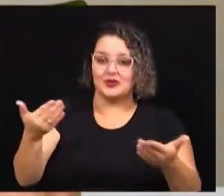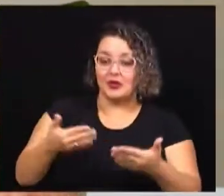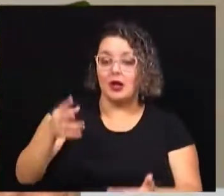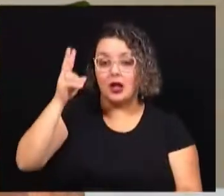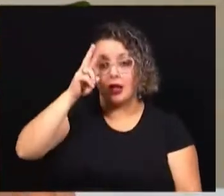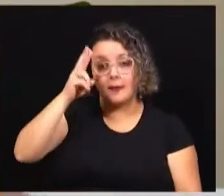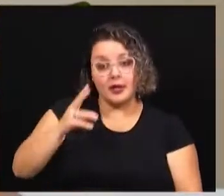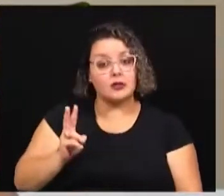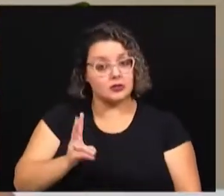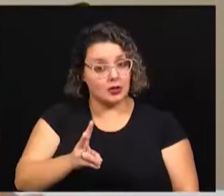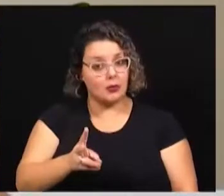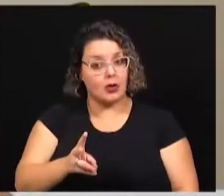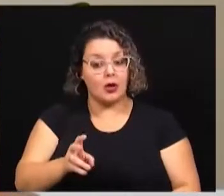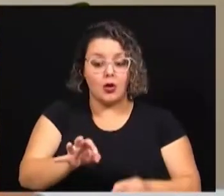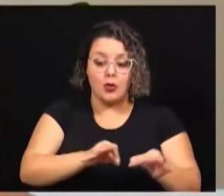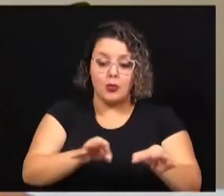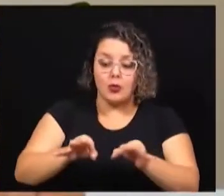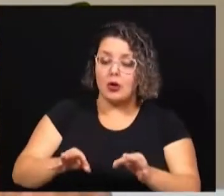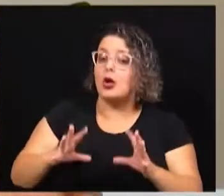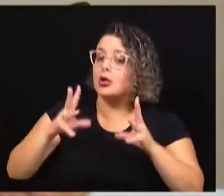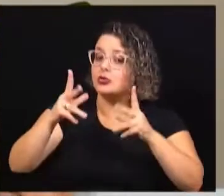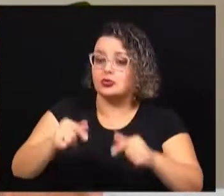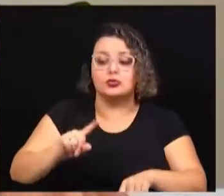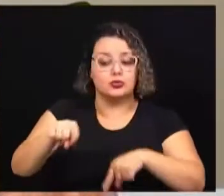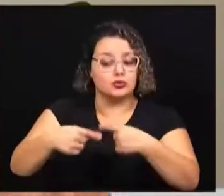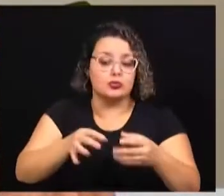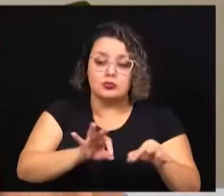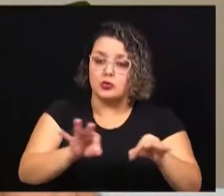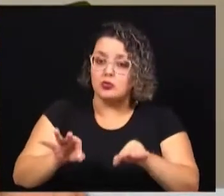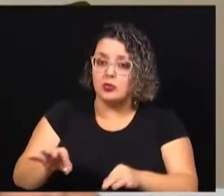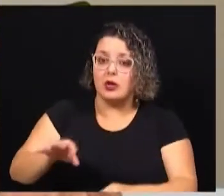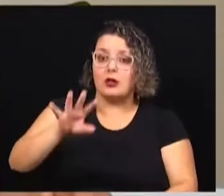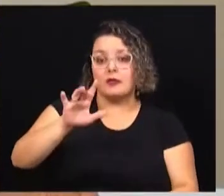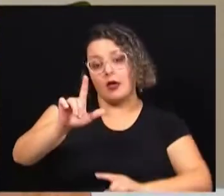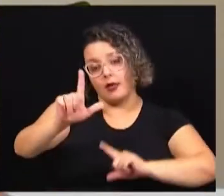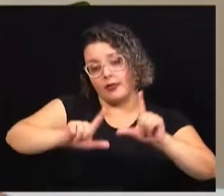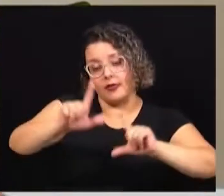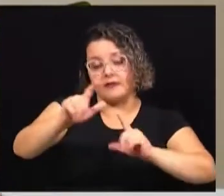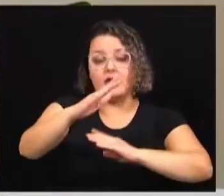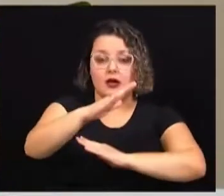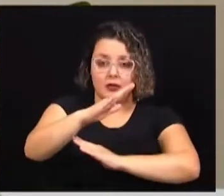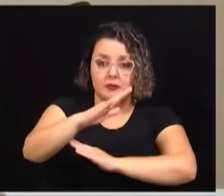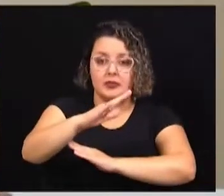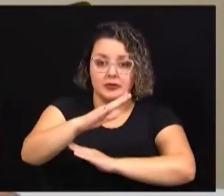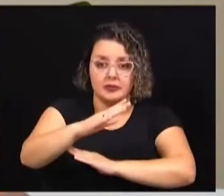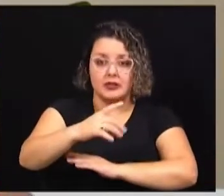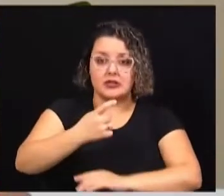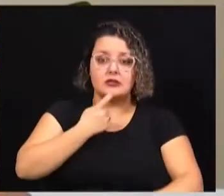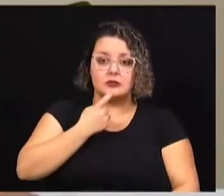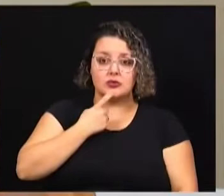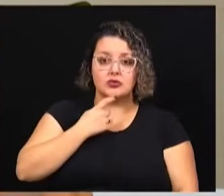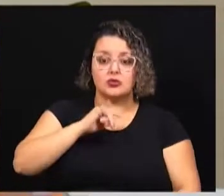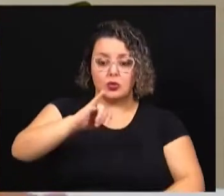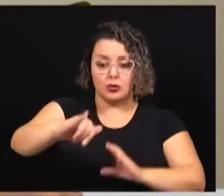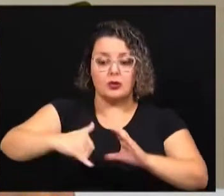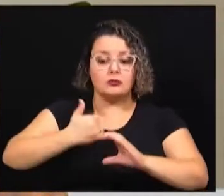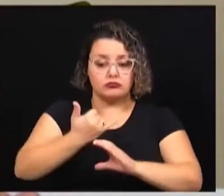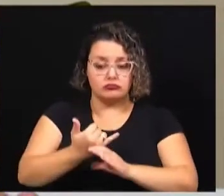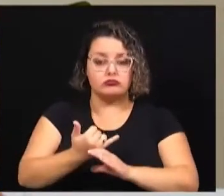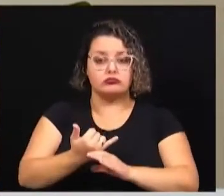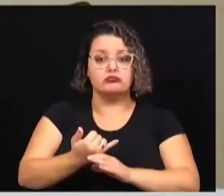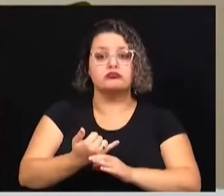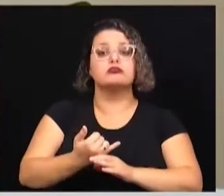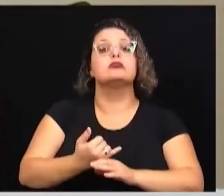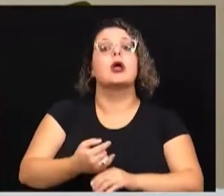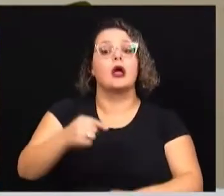hoje. Lembrando sempre que os programas e todos os outros programas da grade da TV Câmara Campinas ficam disponível no YouTube da TV